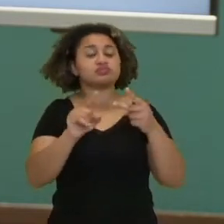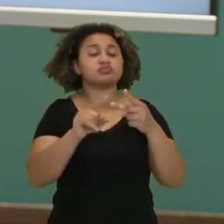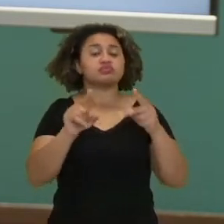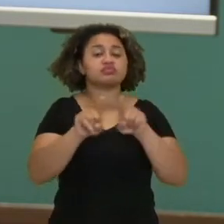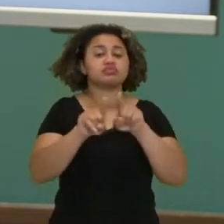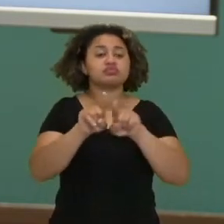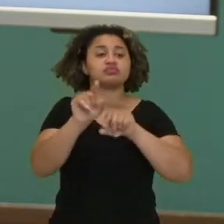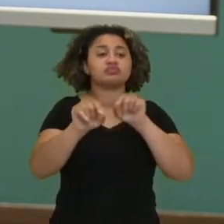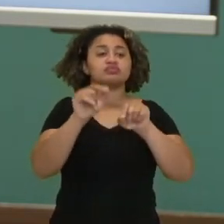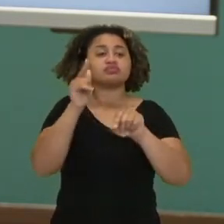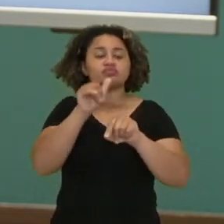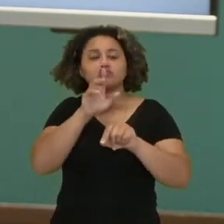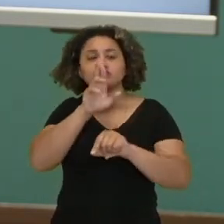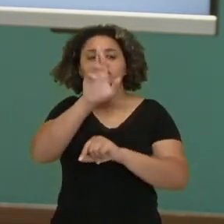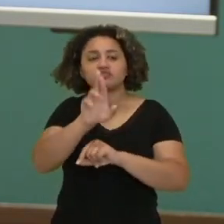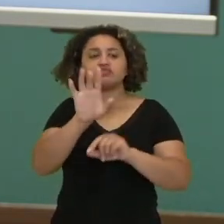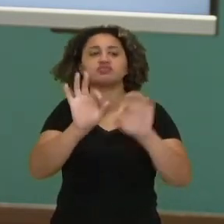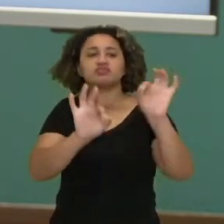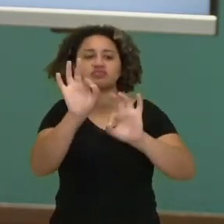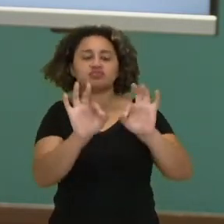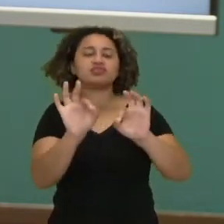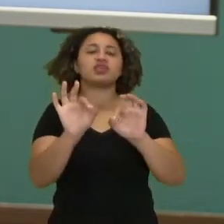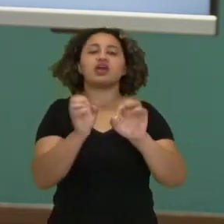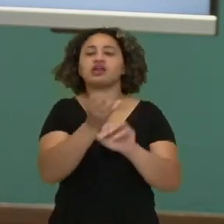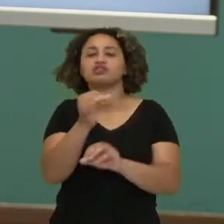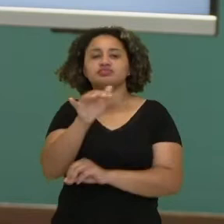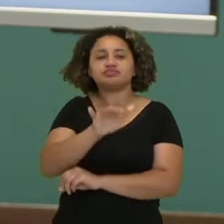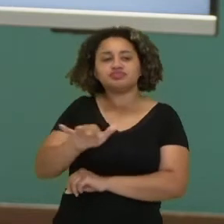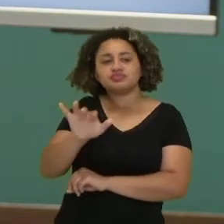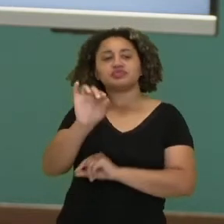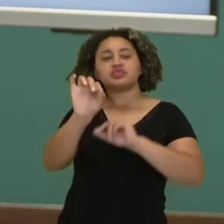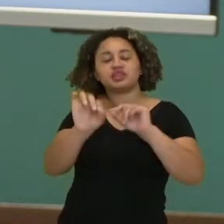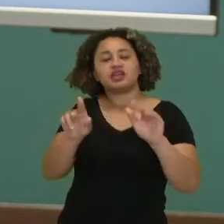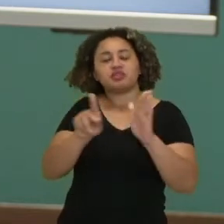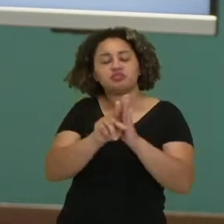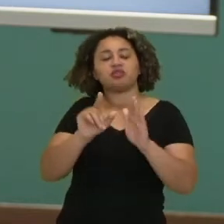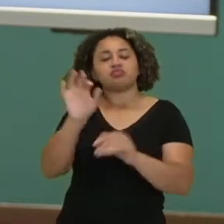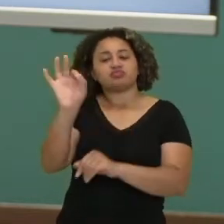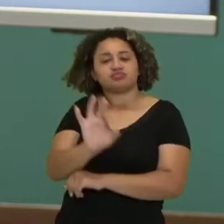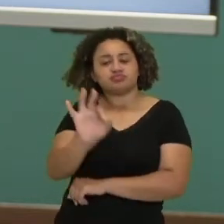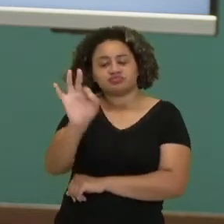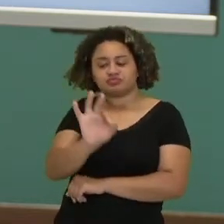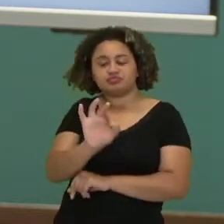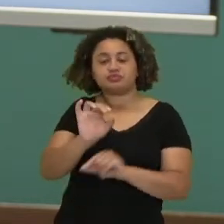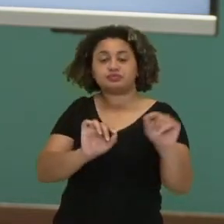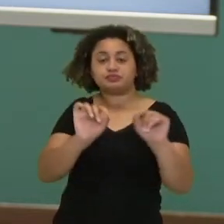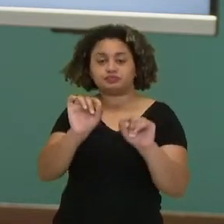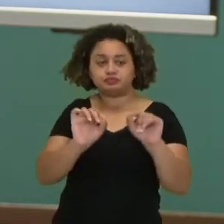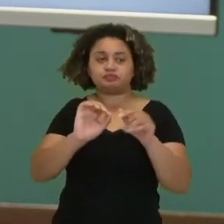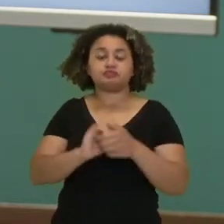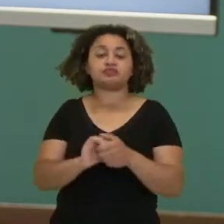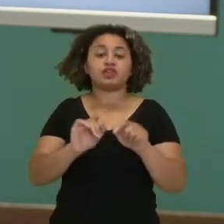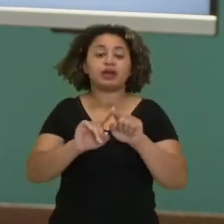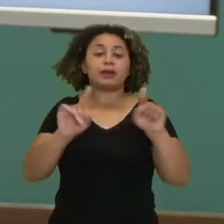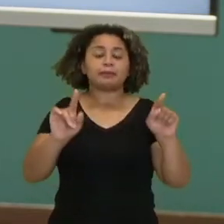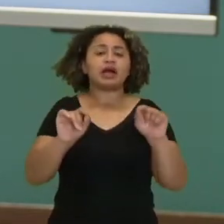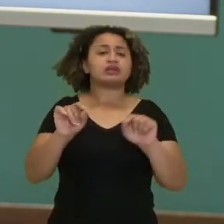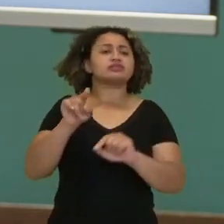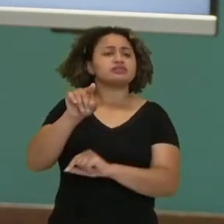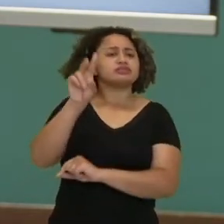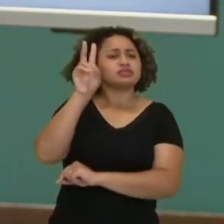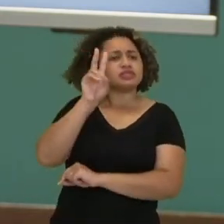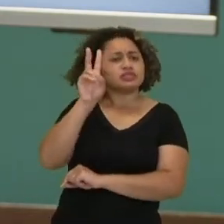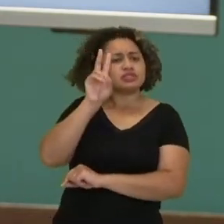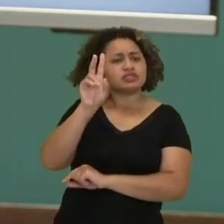ainda resolver e elaborar problemas que envolvam porcentagem. Mas você se